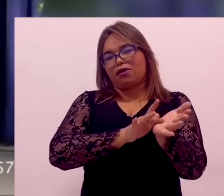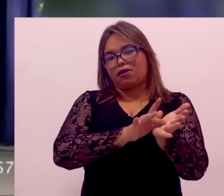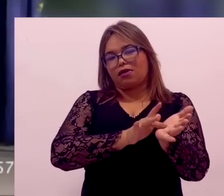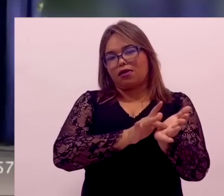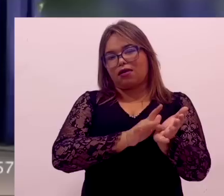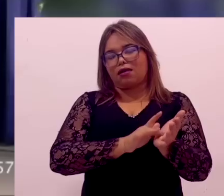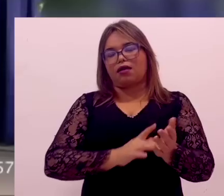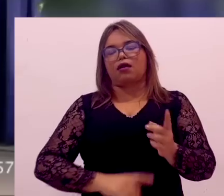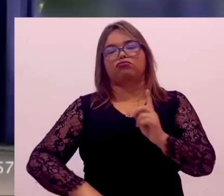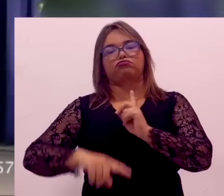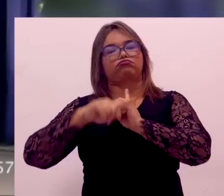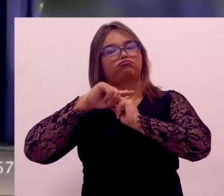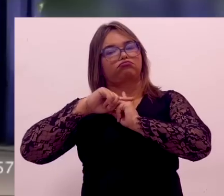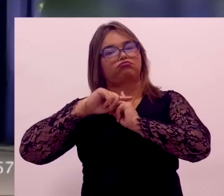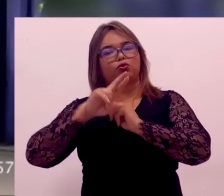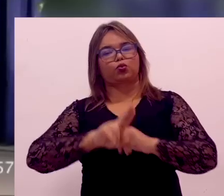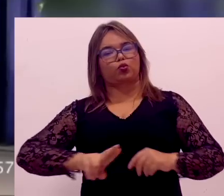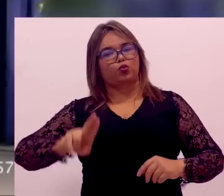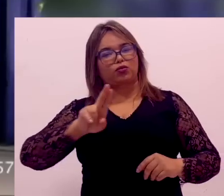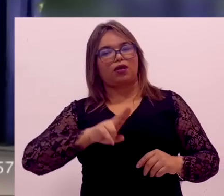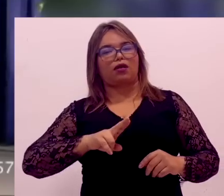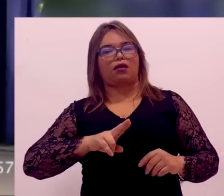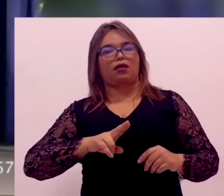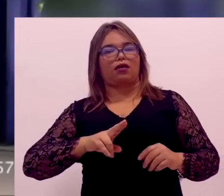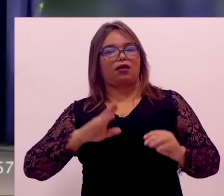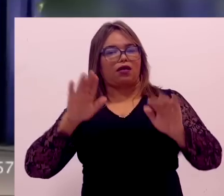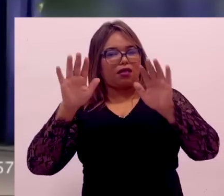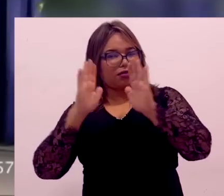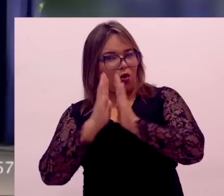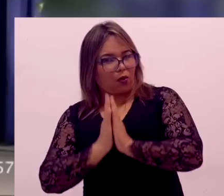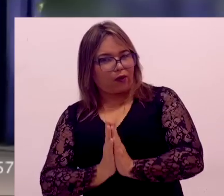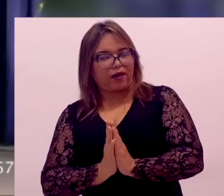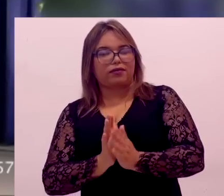e fingem adorar o crucifixo da religião,